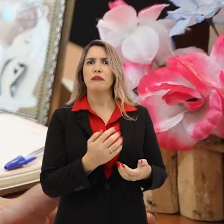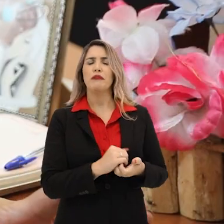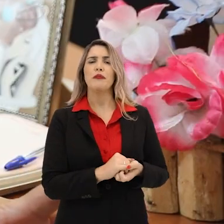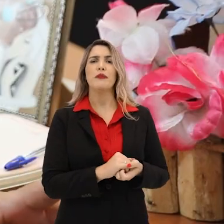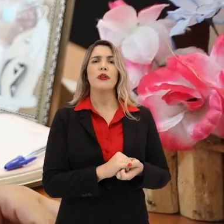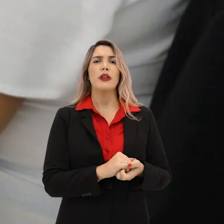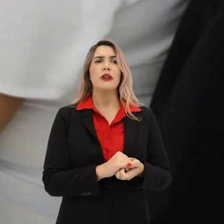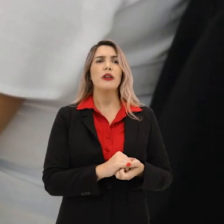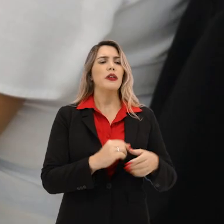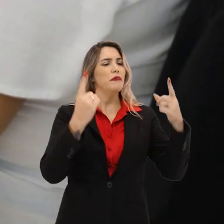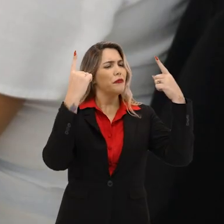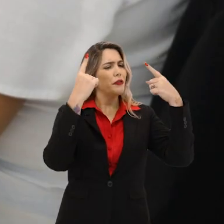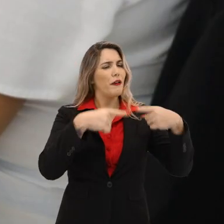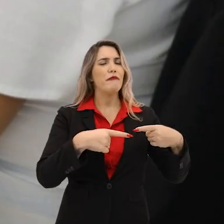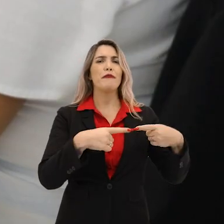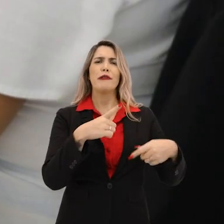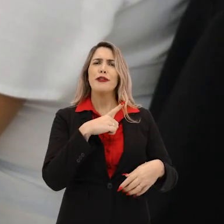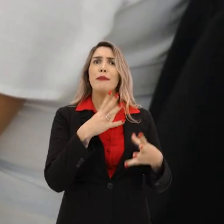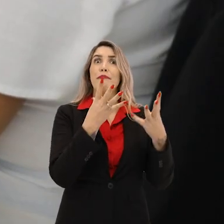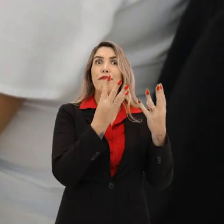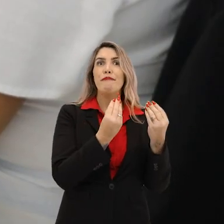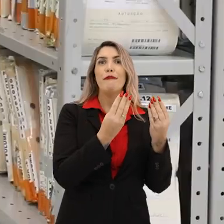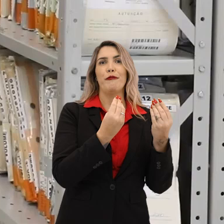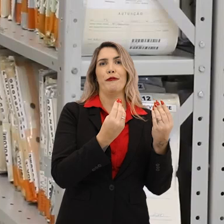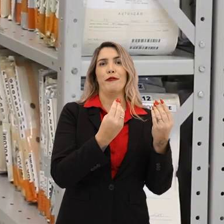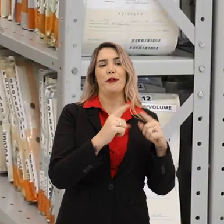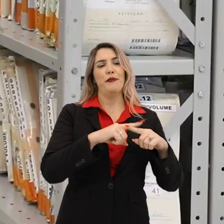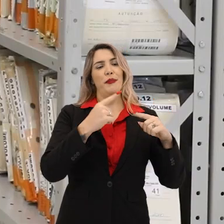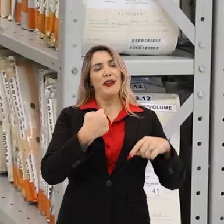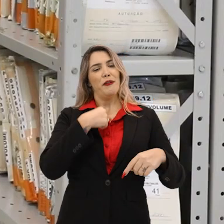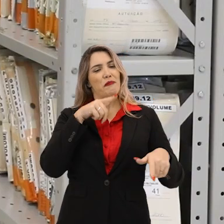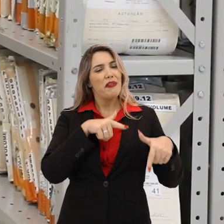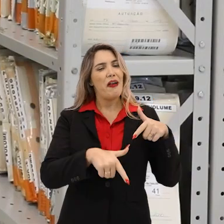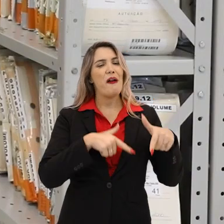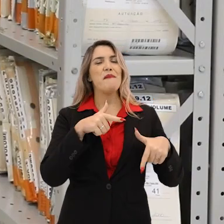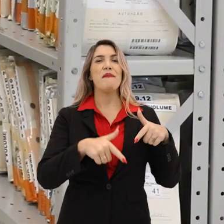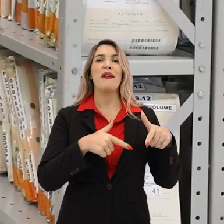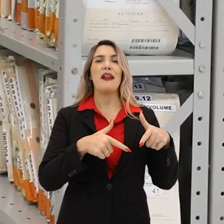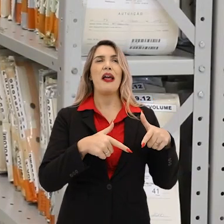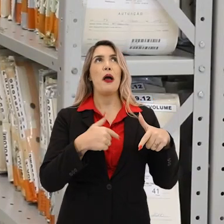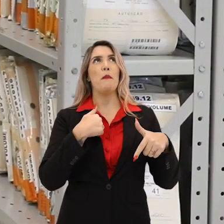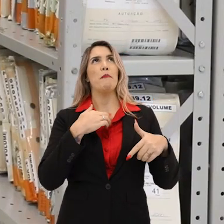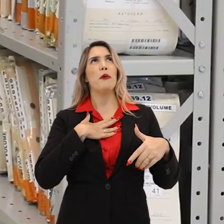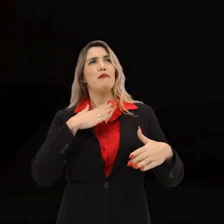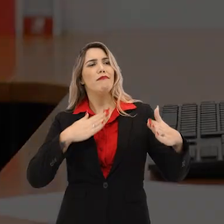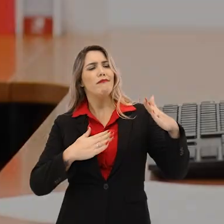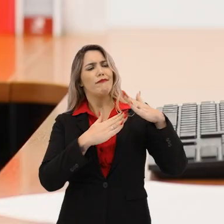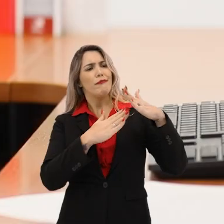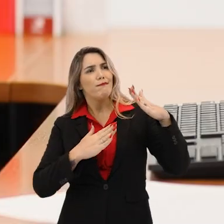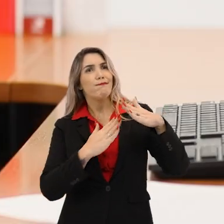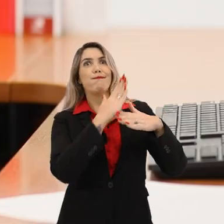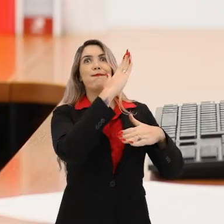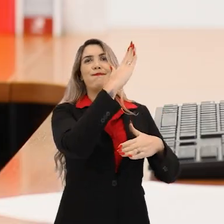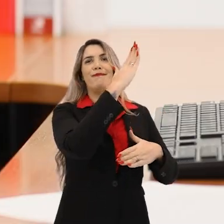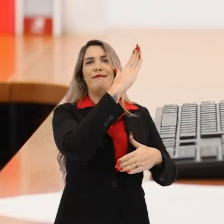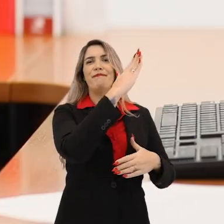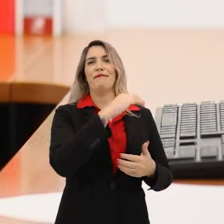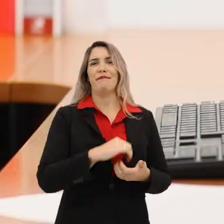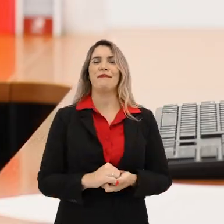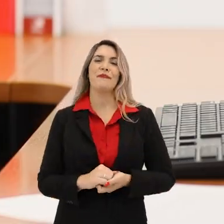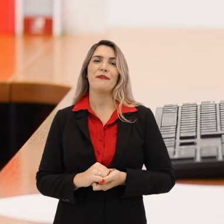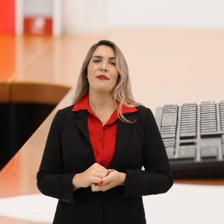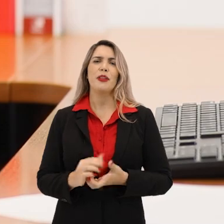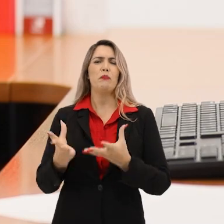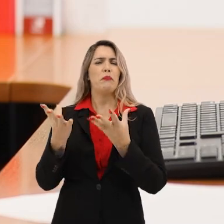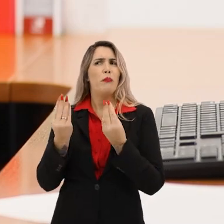vários desafios, mas estar à frente dele fez com que eu superasse os meus limites. Laura. São muitos